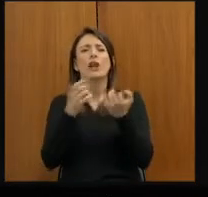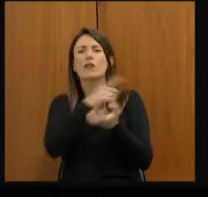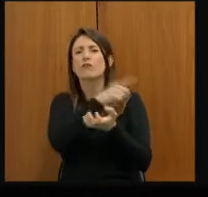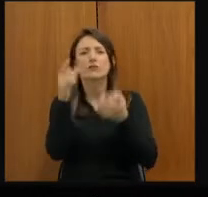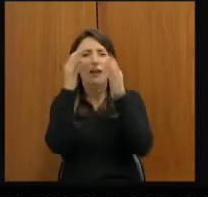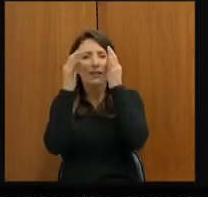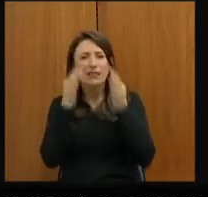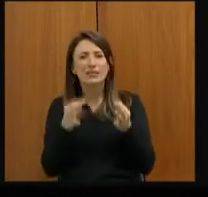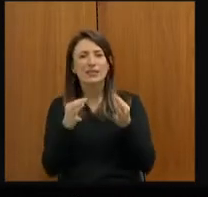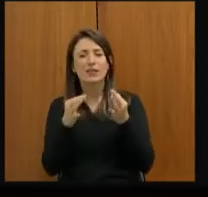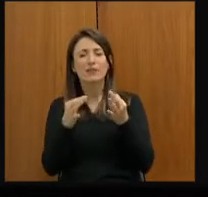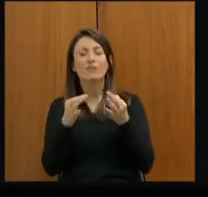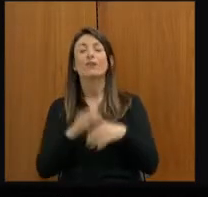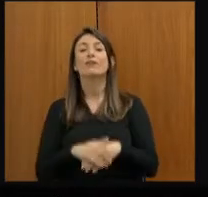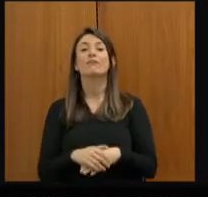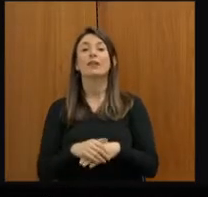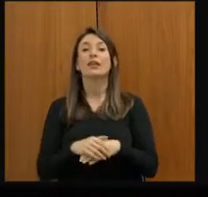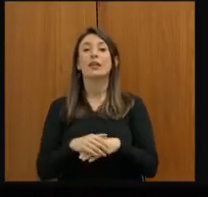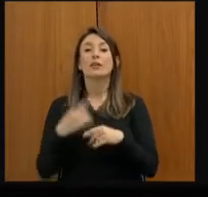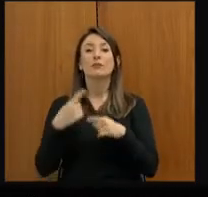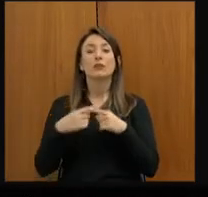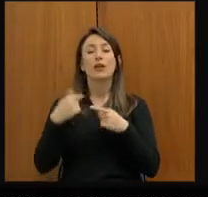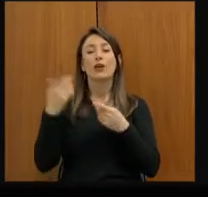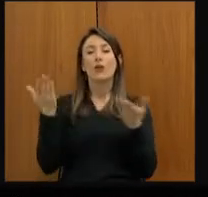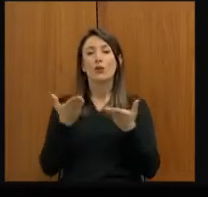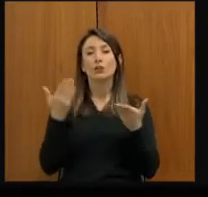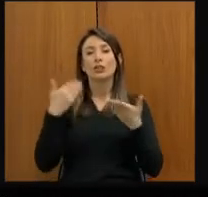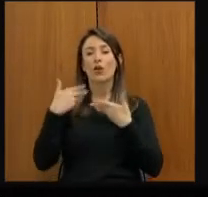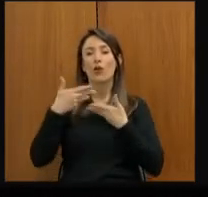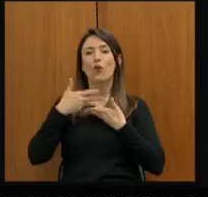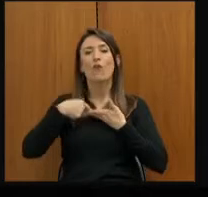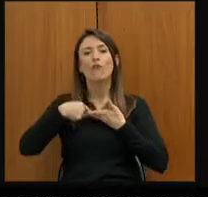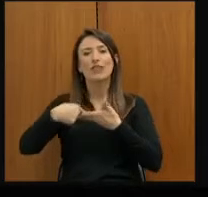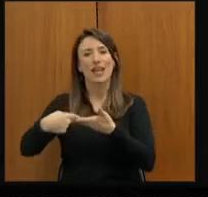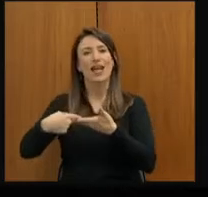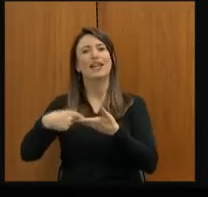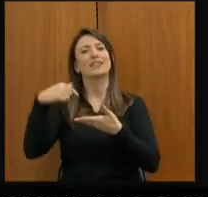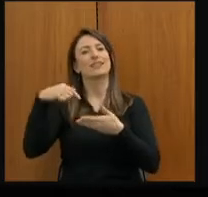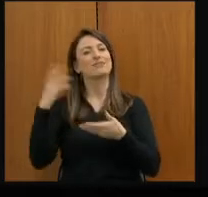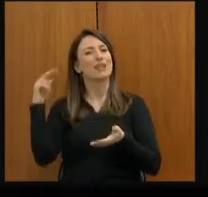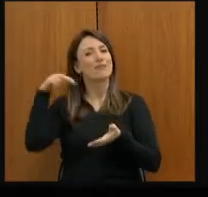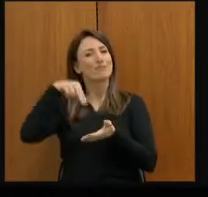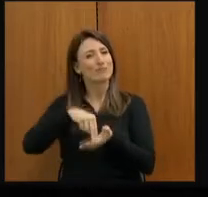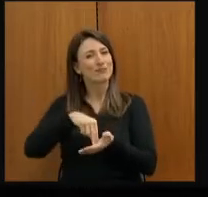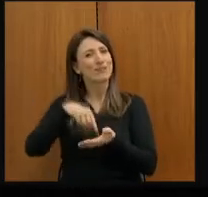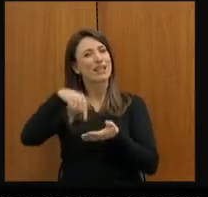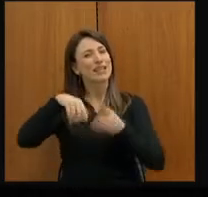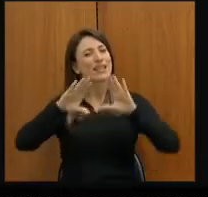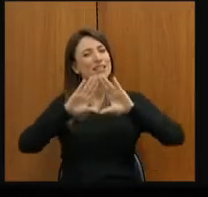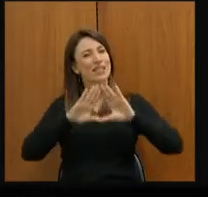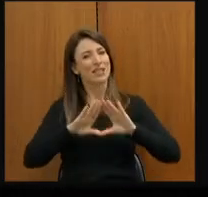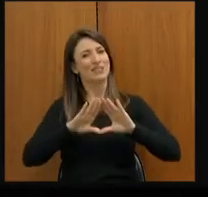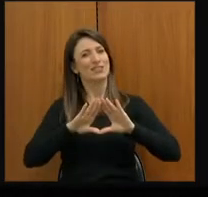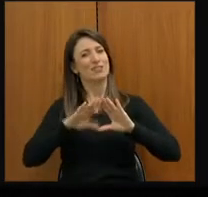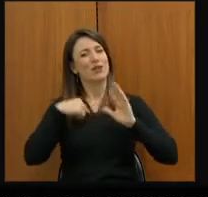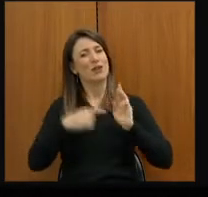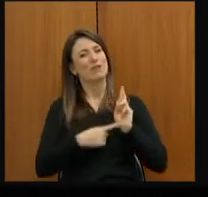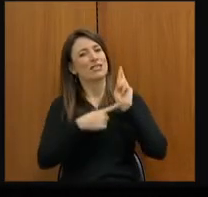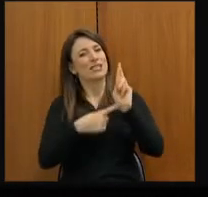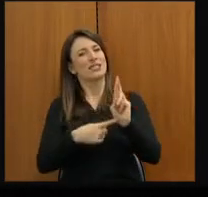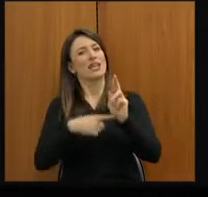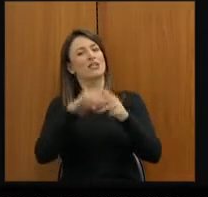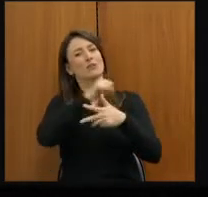porque hoje eu eu fui convidada como judiciário para estar aqui no legislativo Então